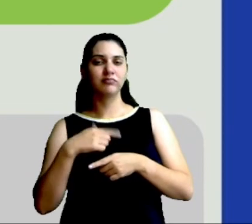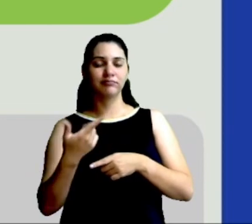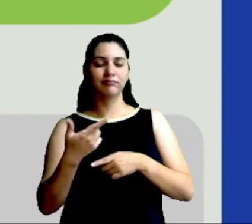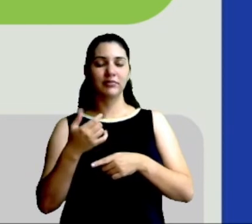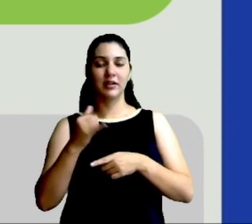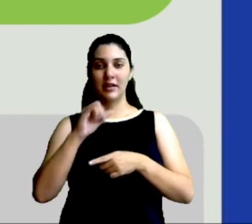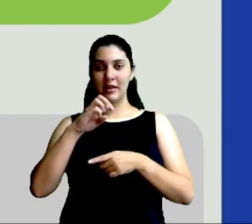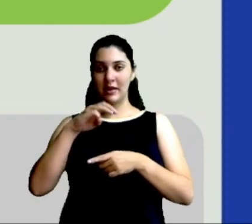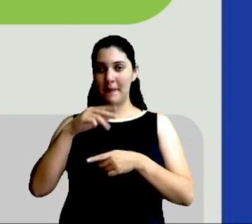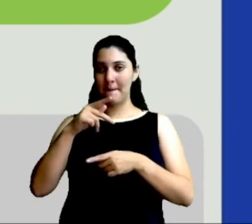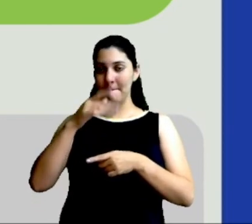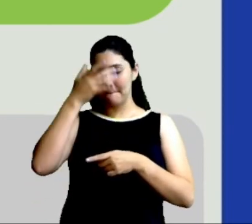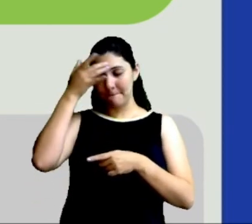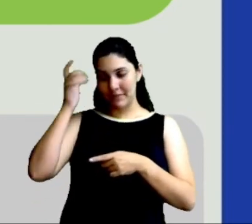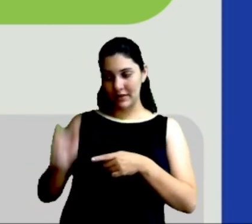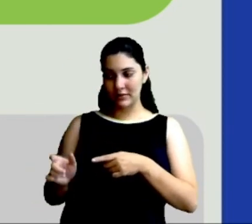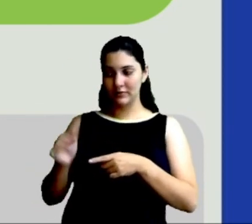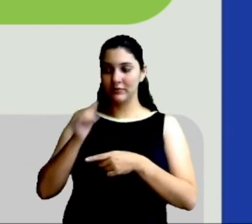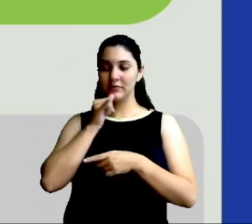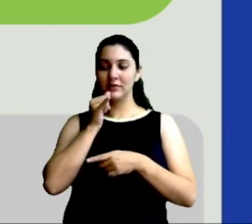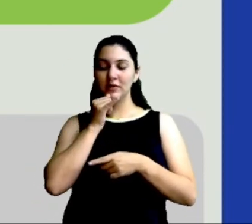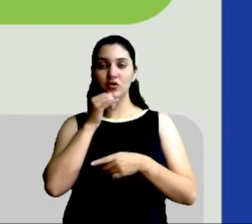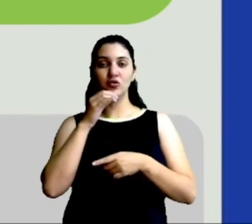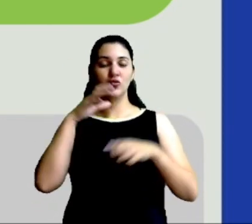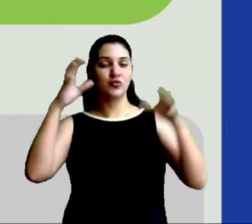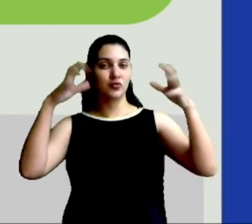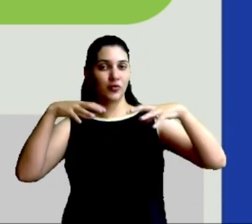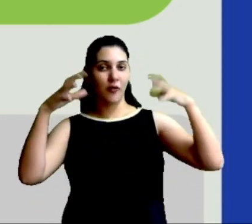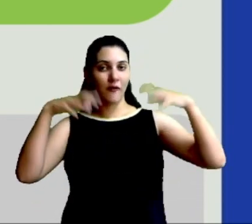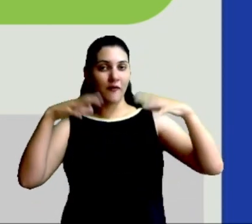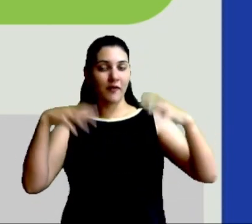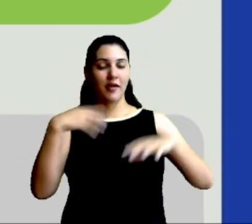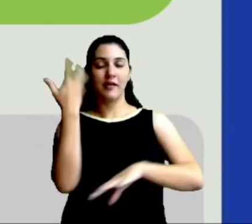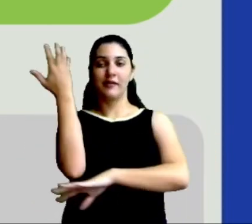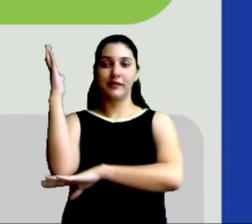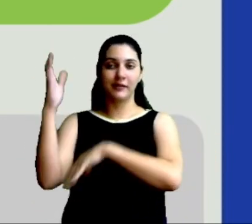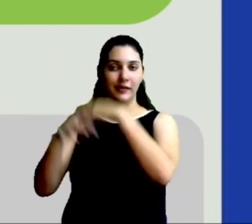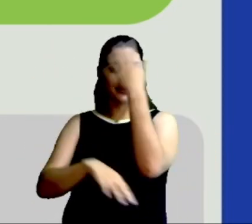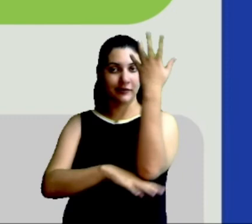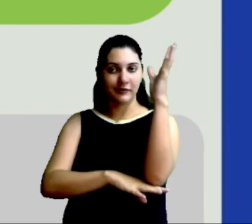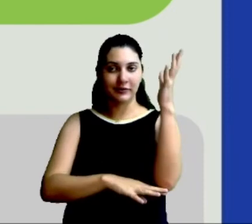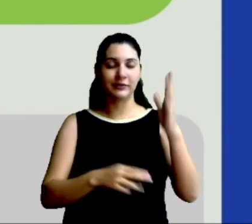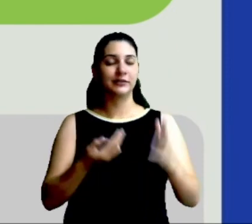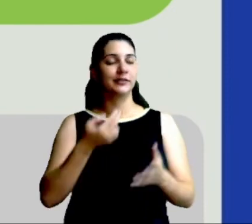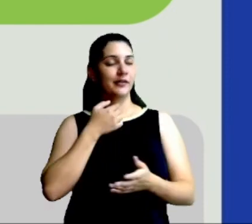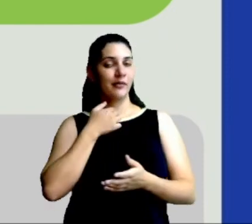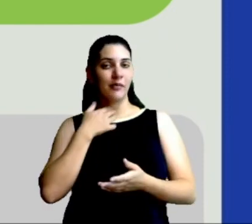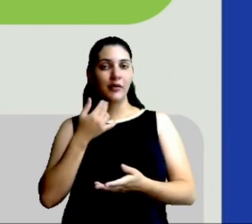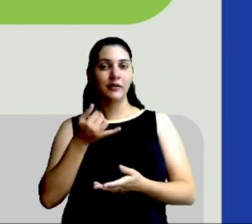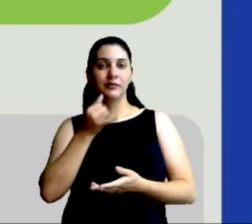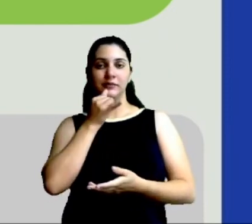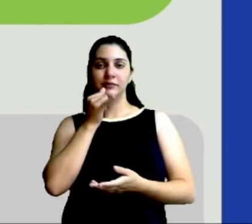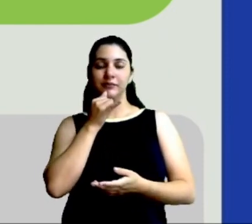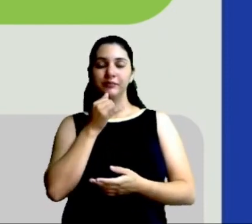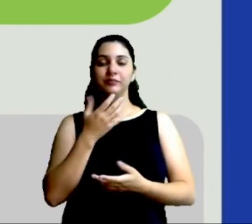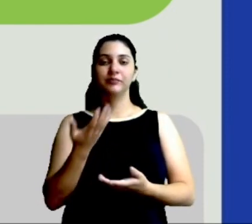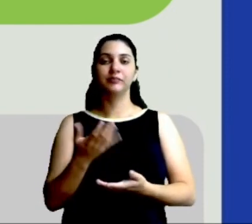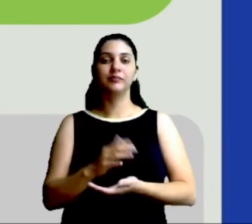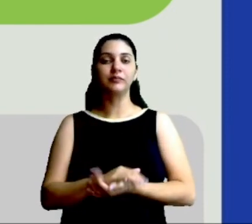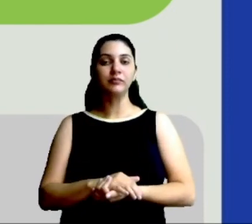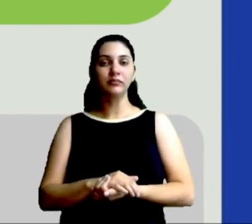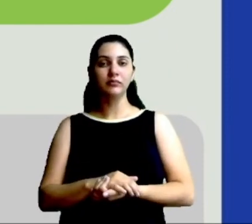e sim havia. Choveram, não pode. Fenômeno da natureza, choveu, nesse caso seria o mais